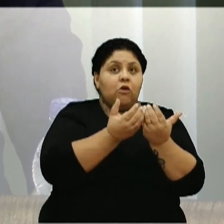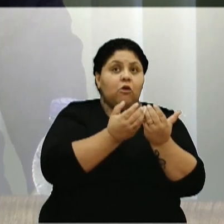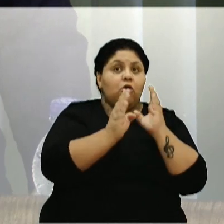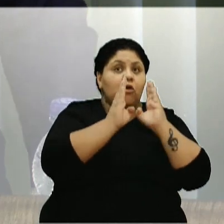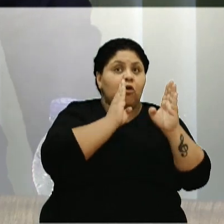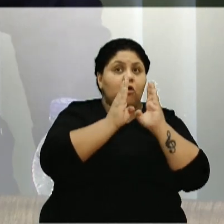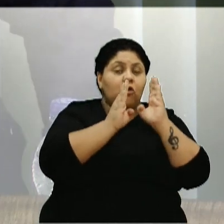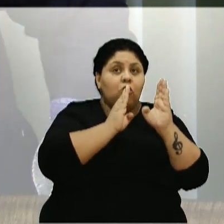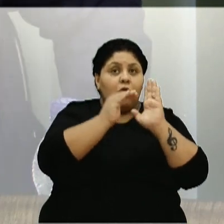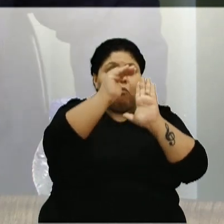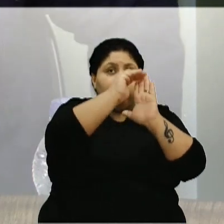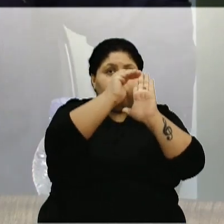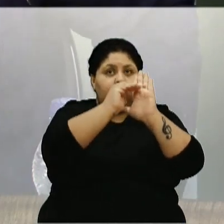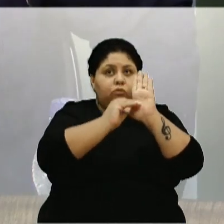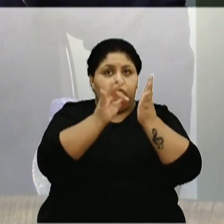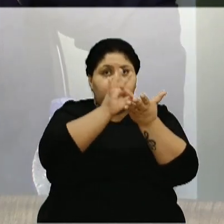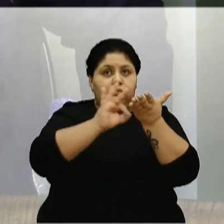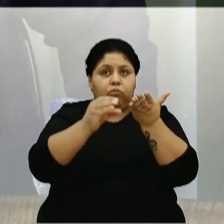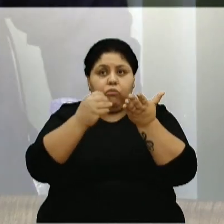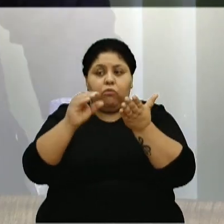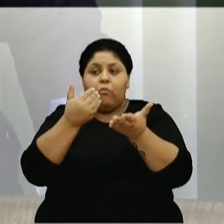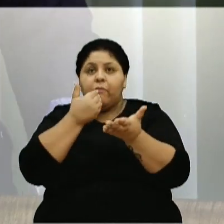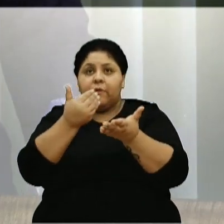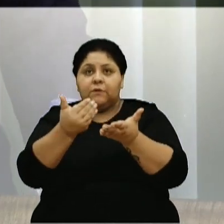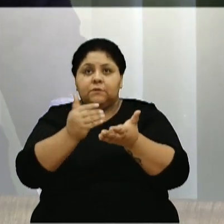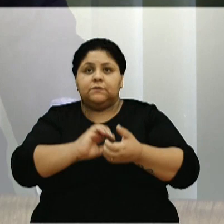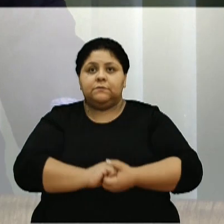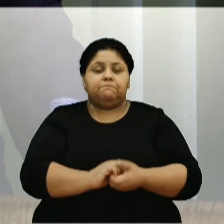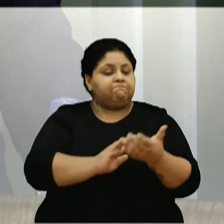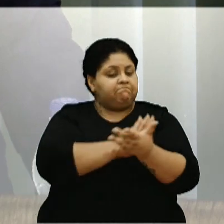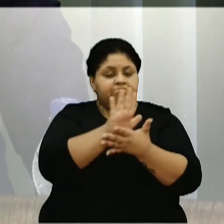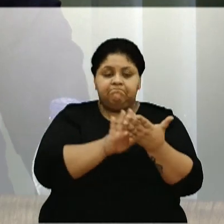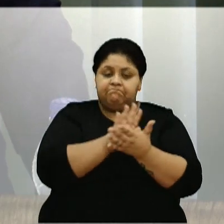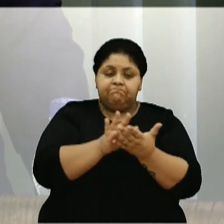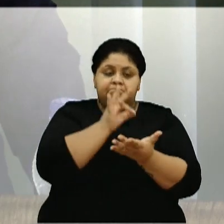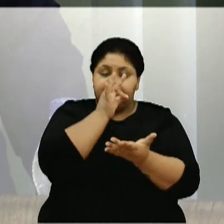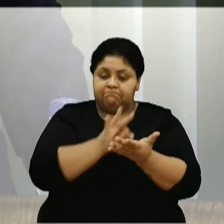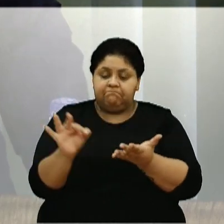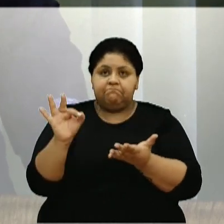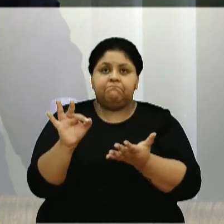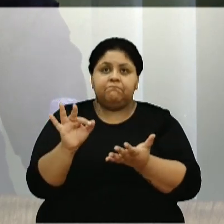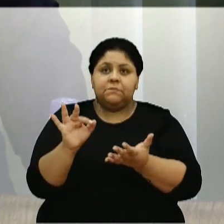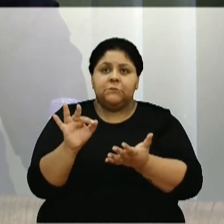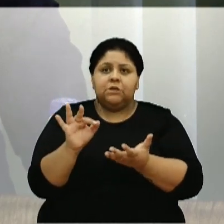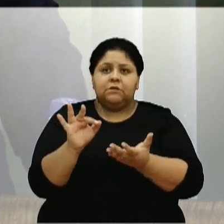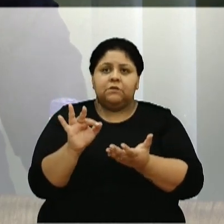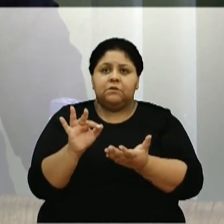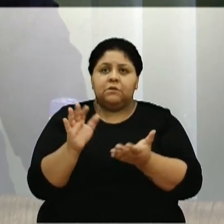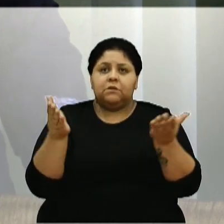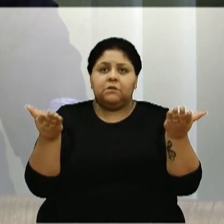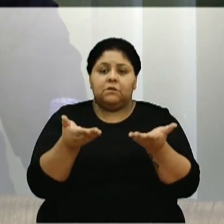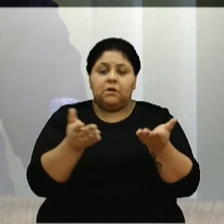ordem de inscrição ou solicitação. Não havendo questionamentos, passemos